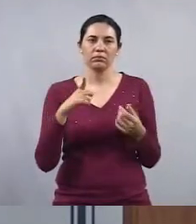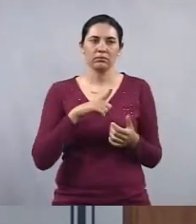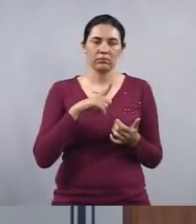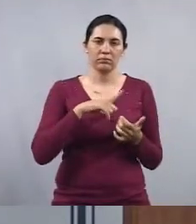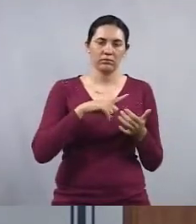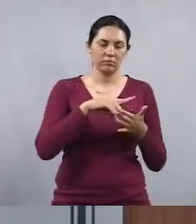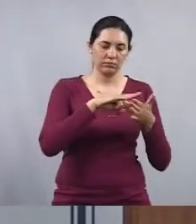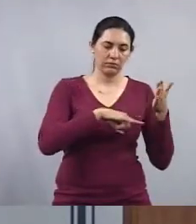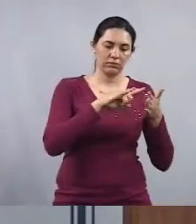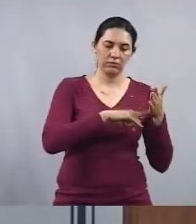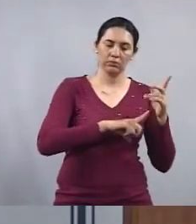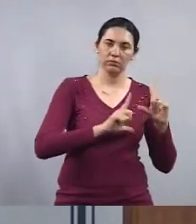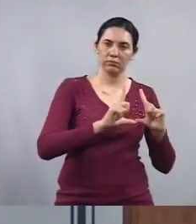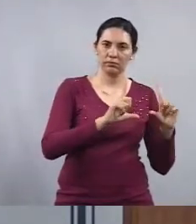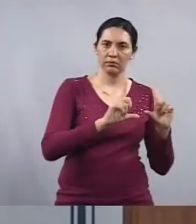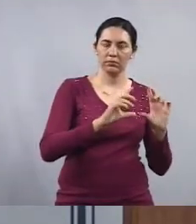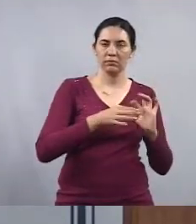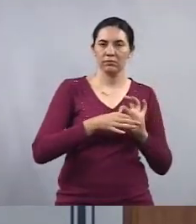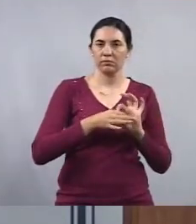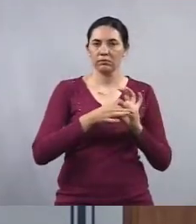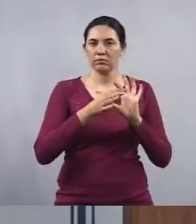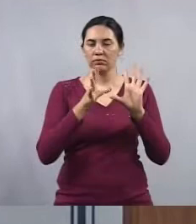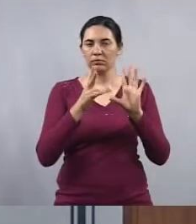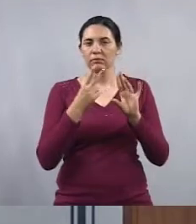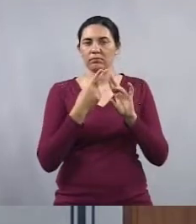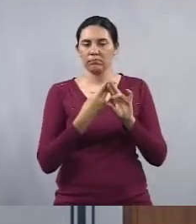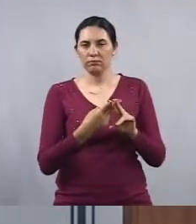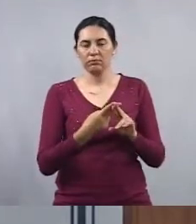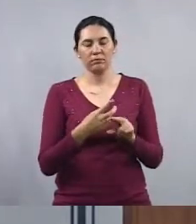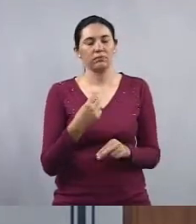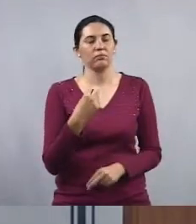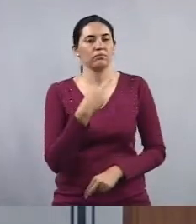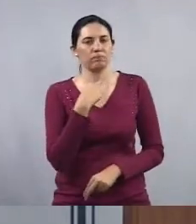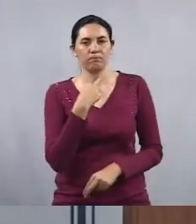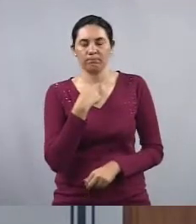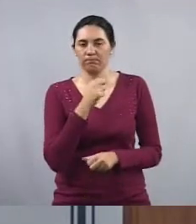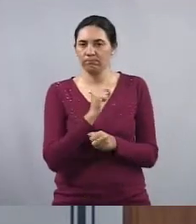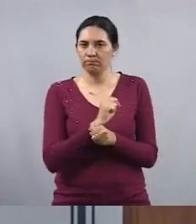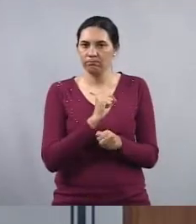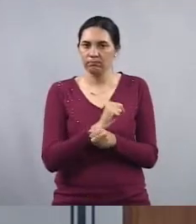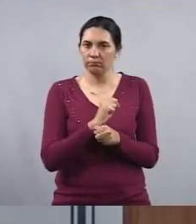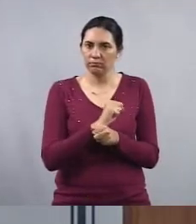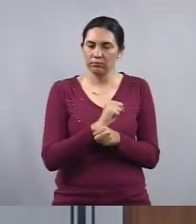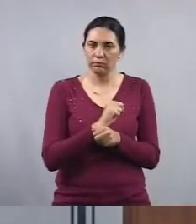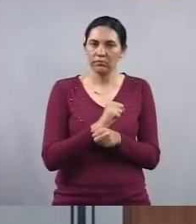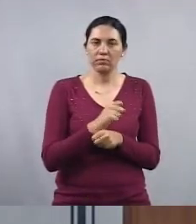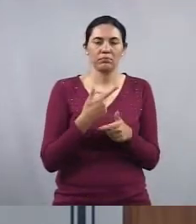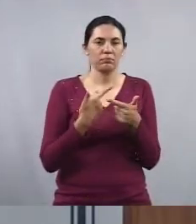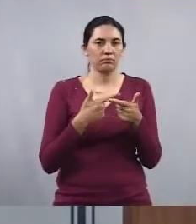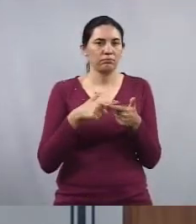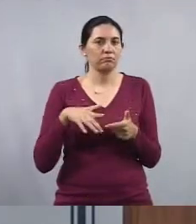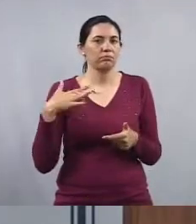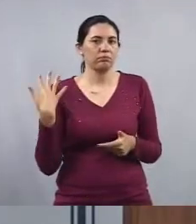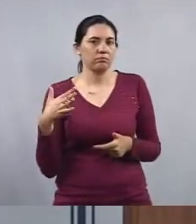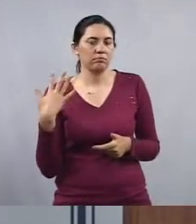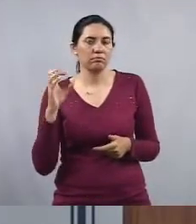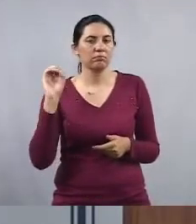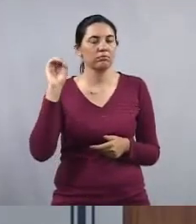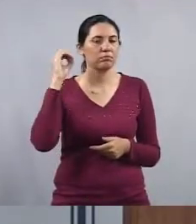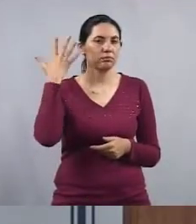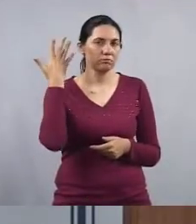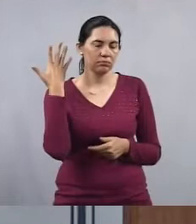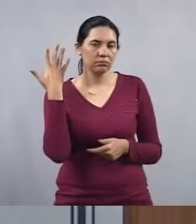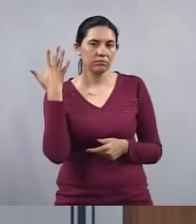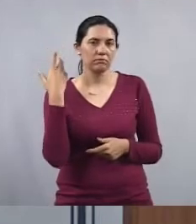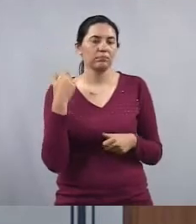desses alvarás. Mas nós não podemos esperar que uma situação grave em nossas escolas, nas